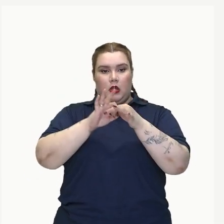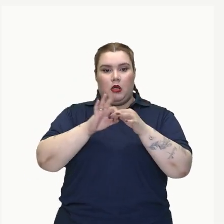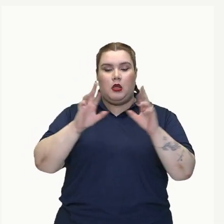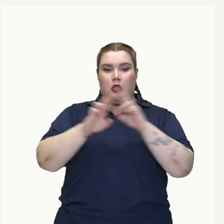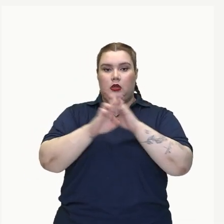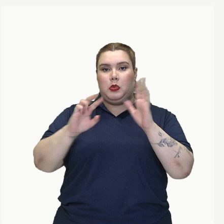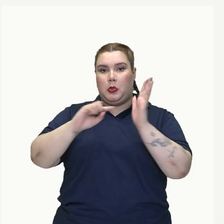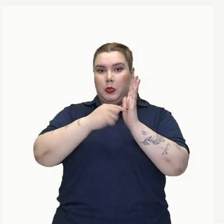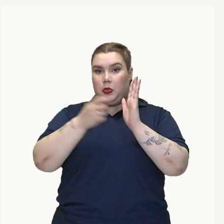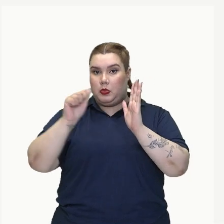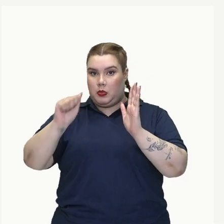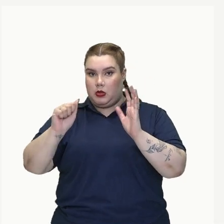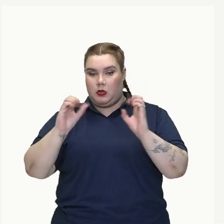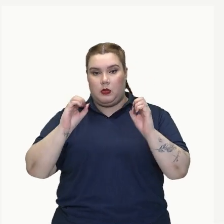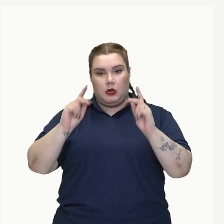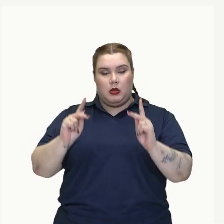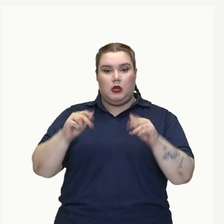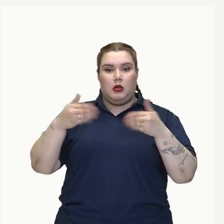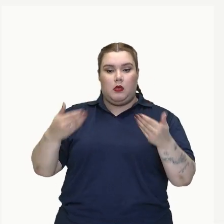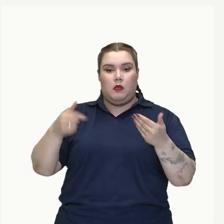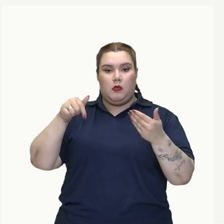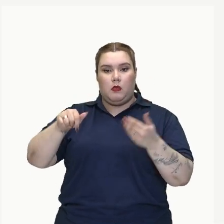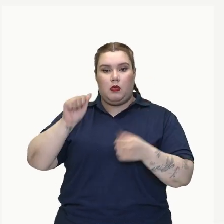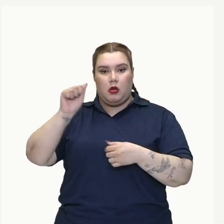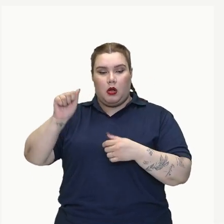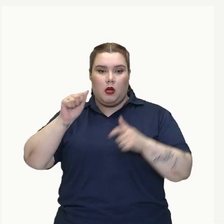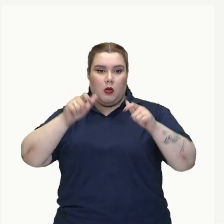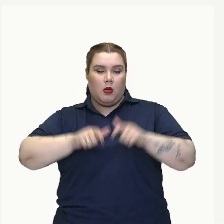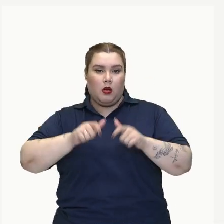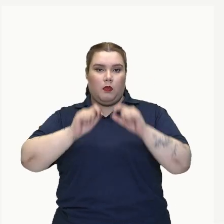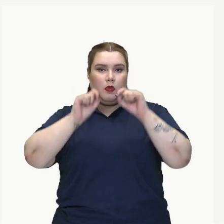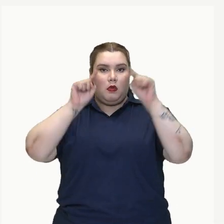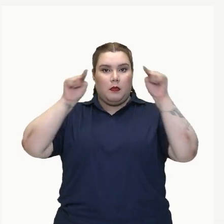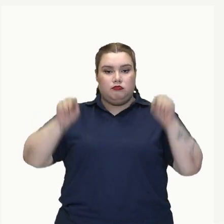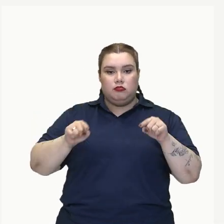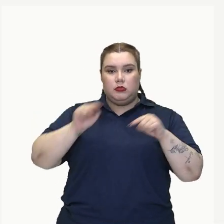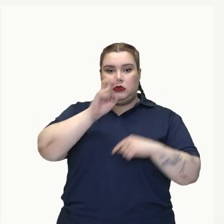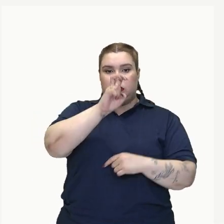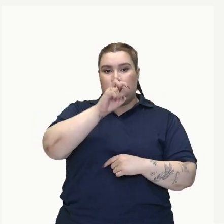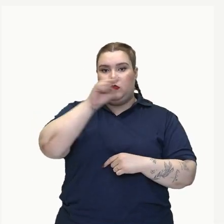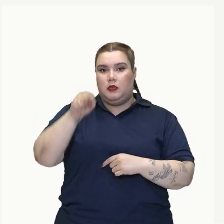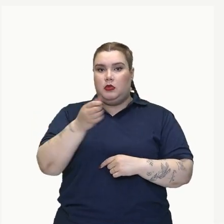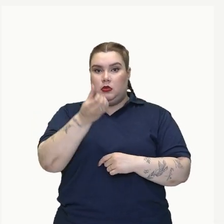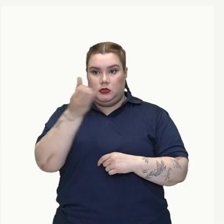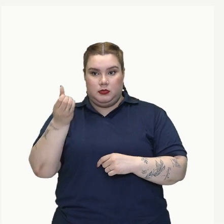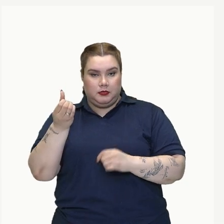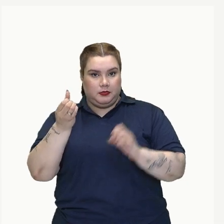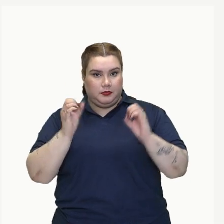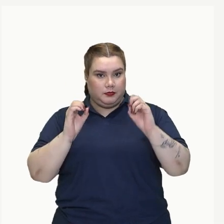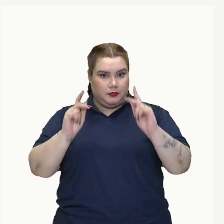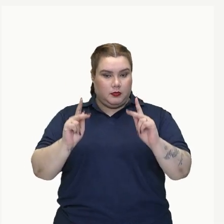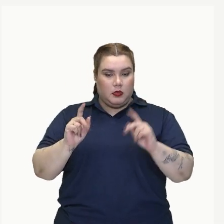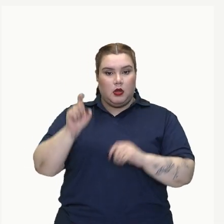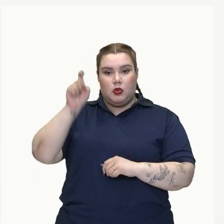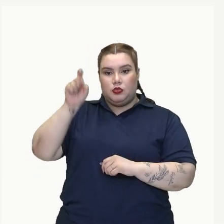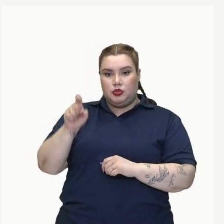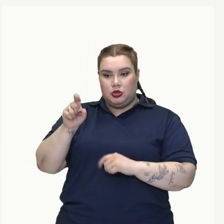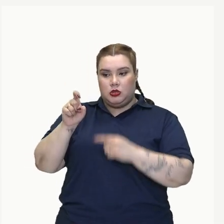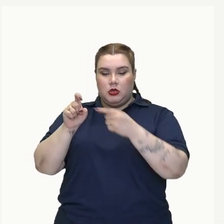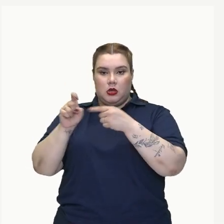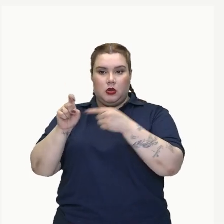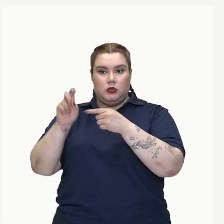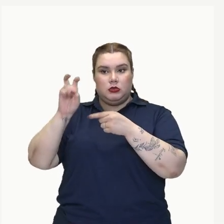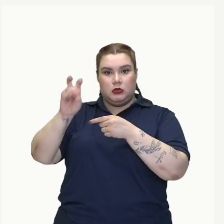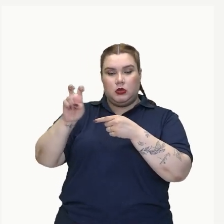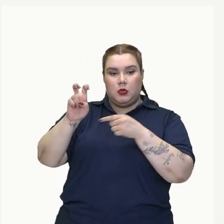bom? Então, a posição dele é 5, 6. O x igual a 5 e o y